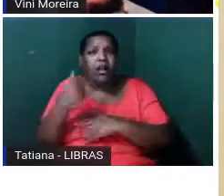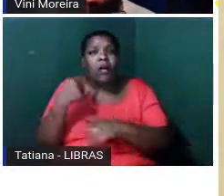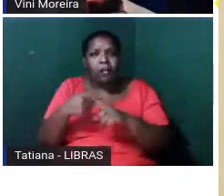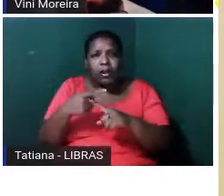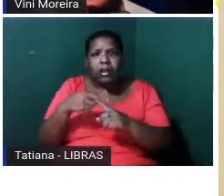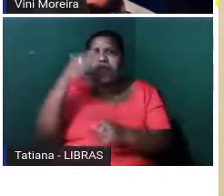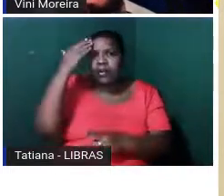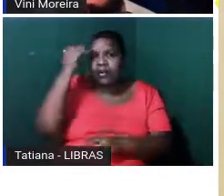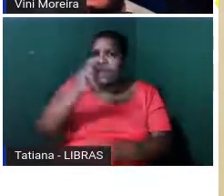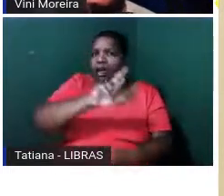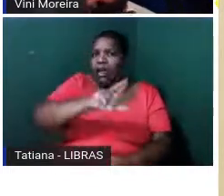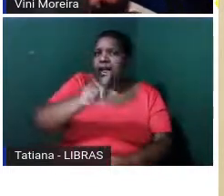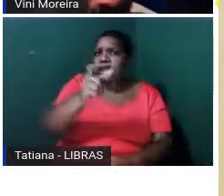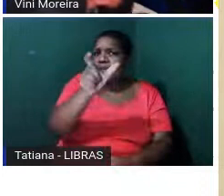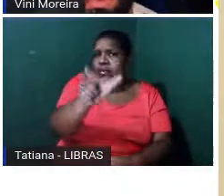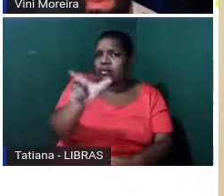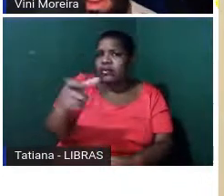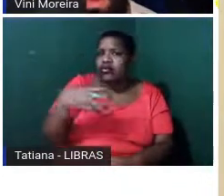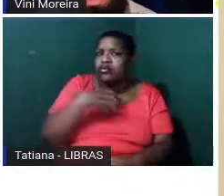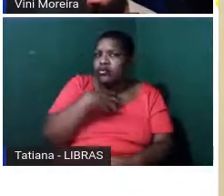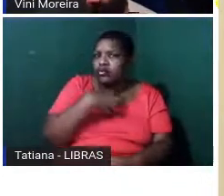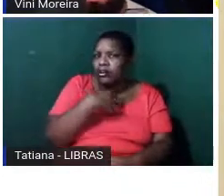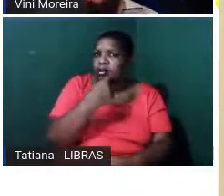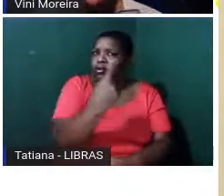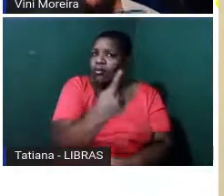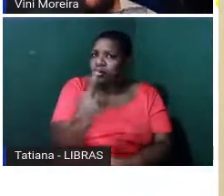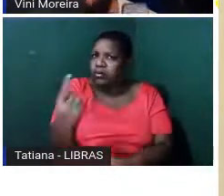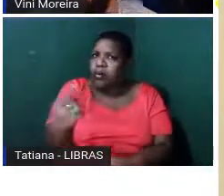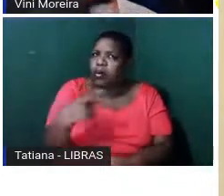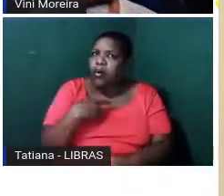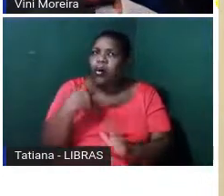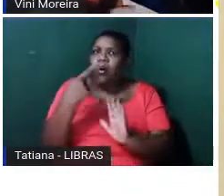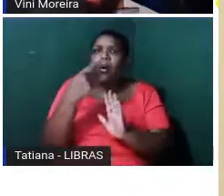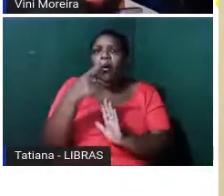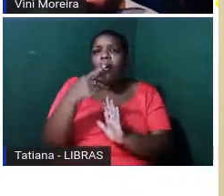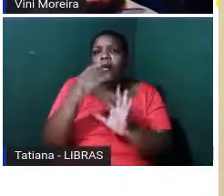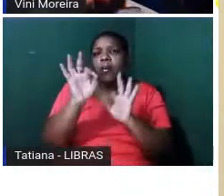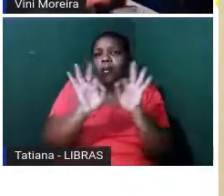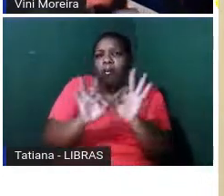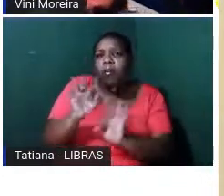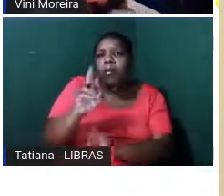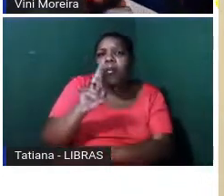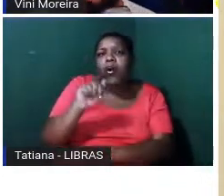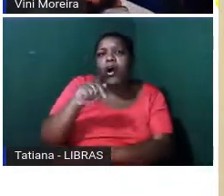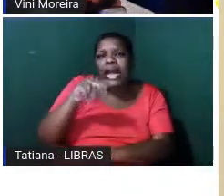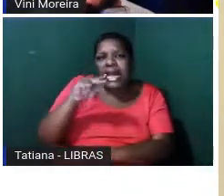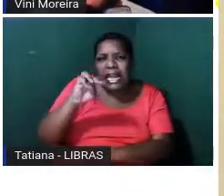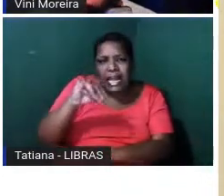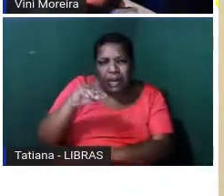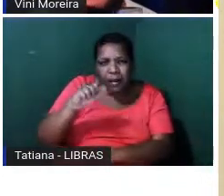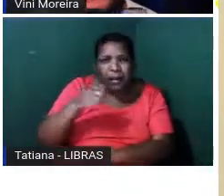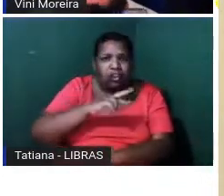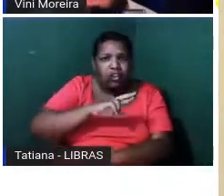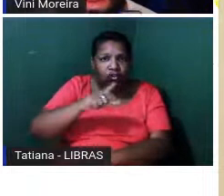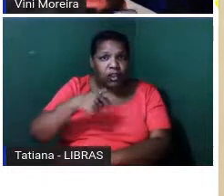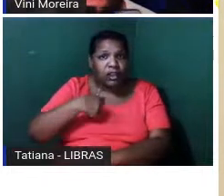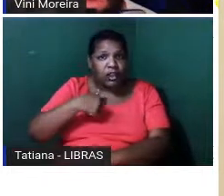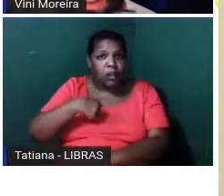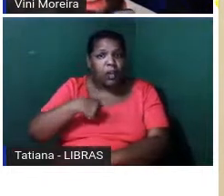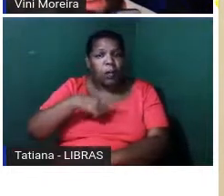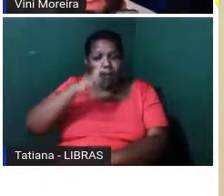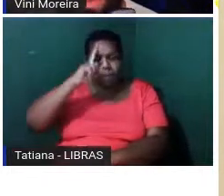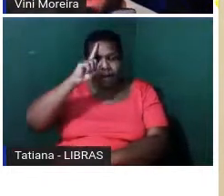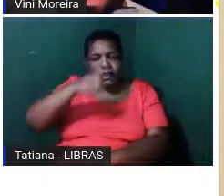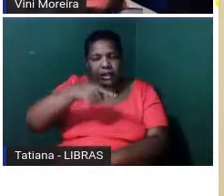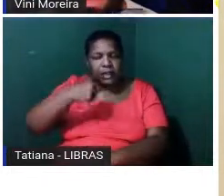sei que cada um vai fazer de uma forma cada um vai fazer um programa diferente e eu separei eu vou mandar para Sinésio